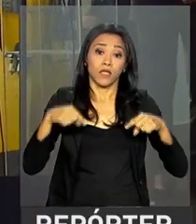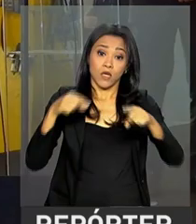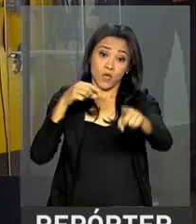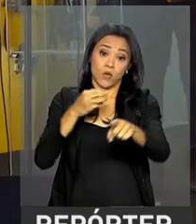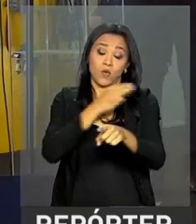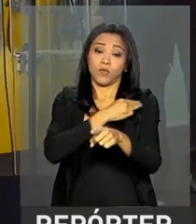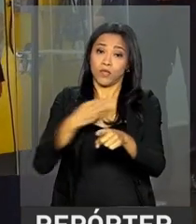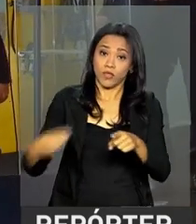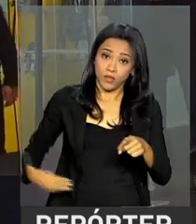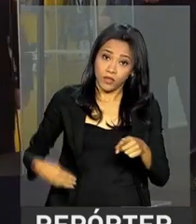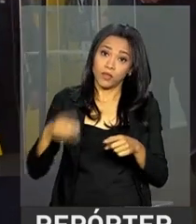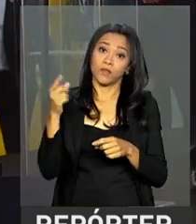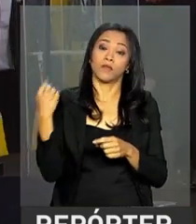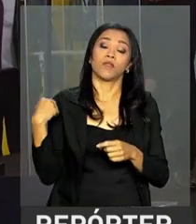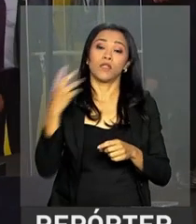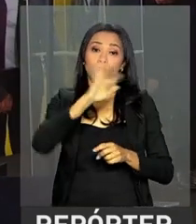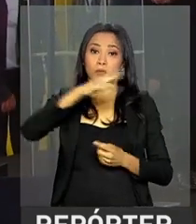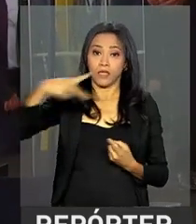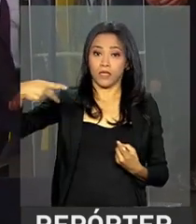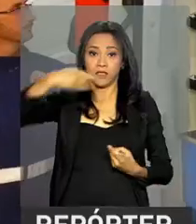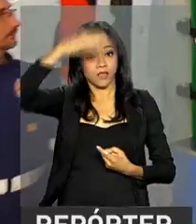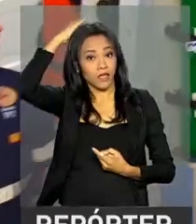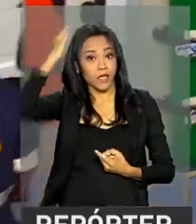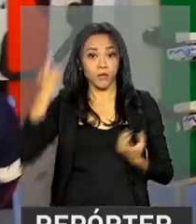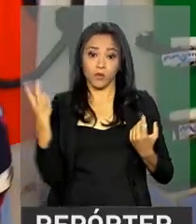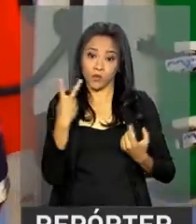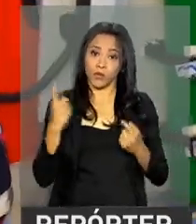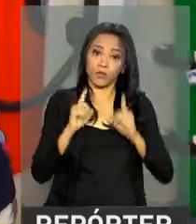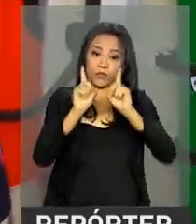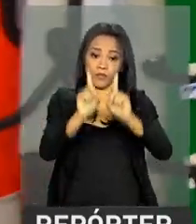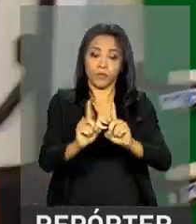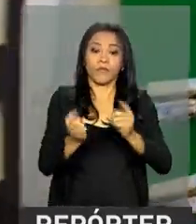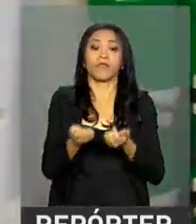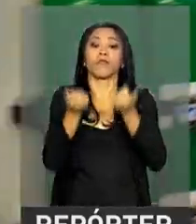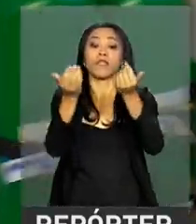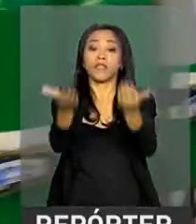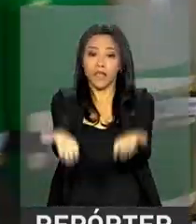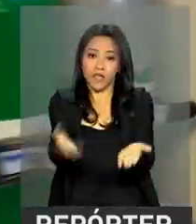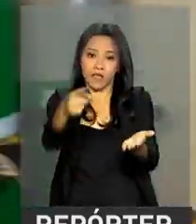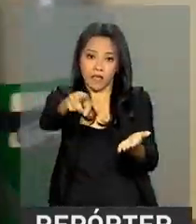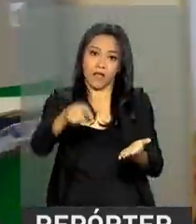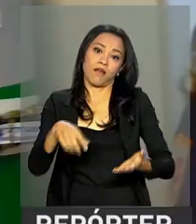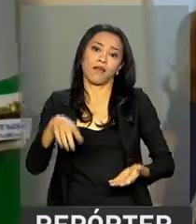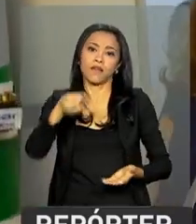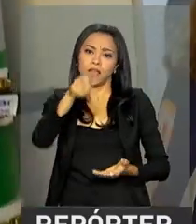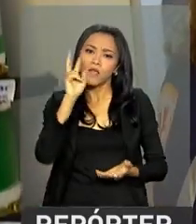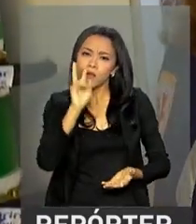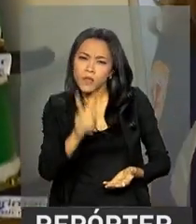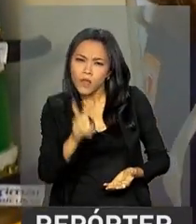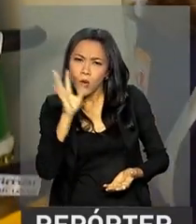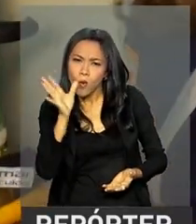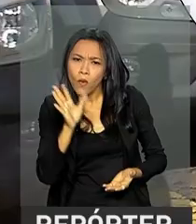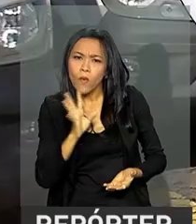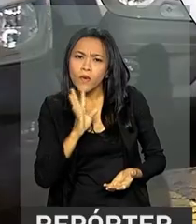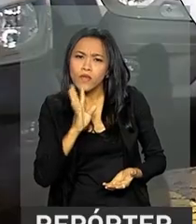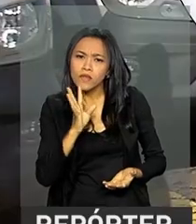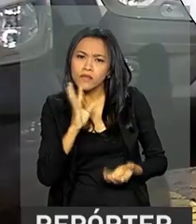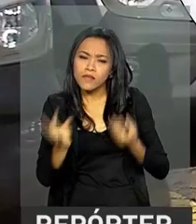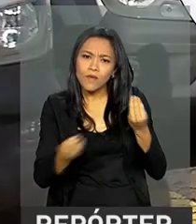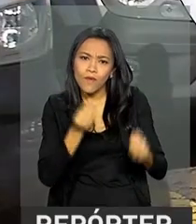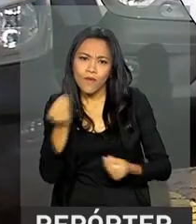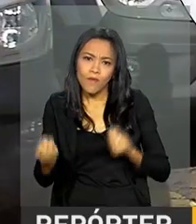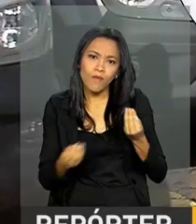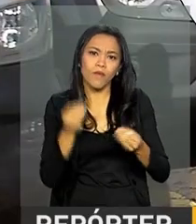ricardo barros fizeram entrega das ambulâncias e conheceram um dos veículos equipados com instrumentos de uma uti móvel os